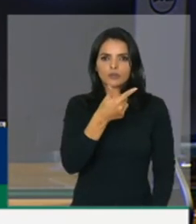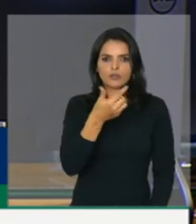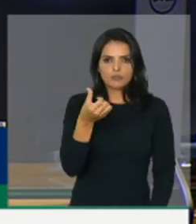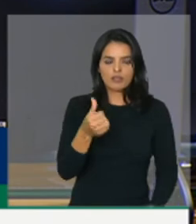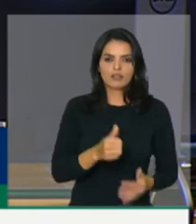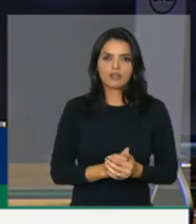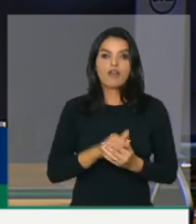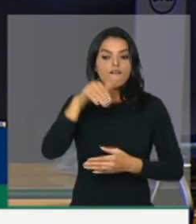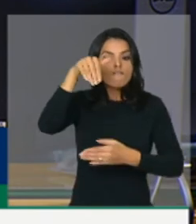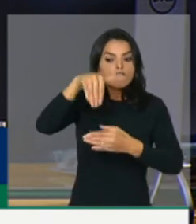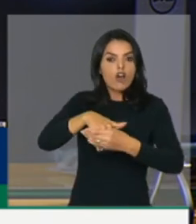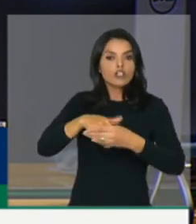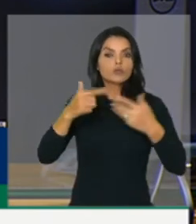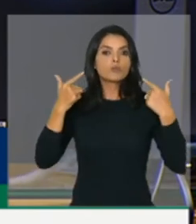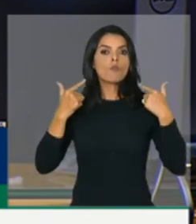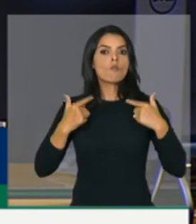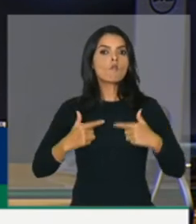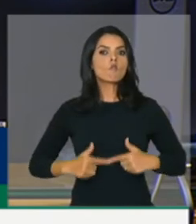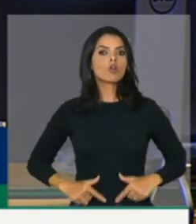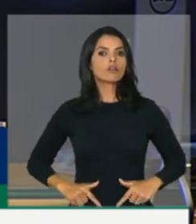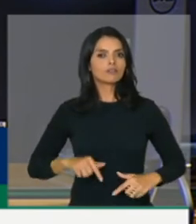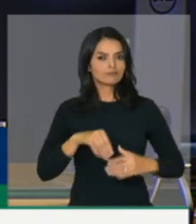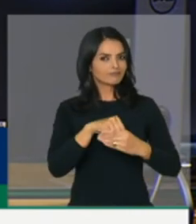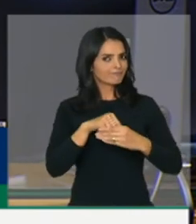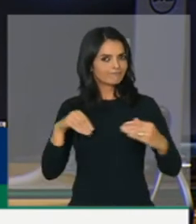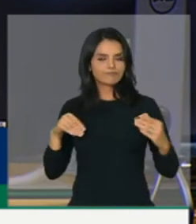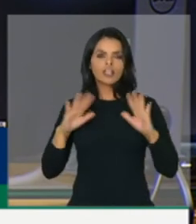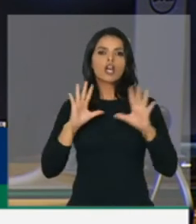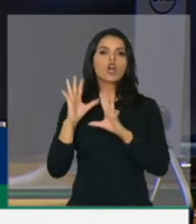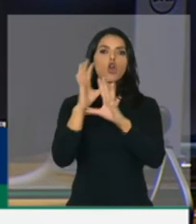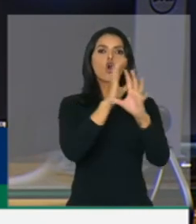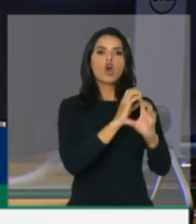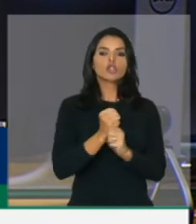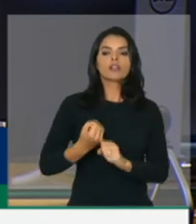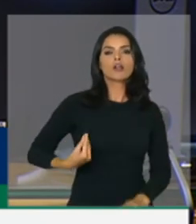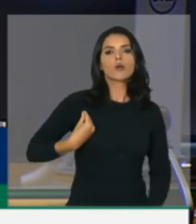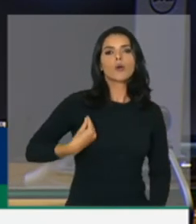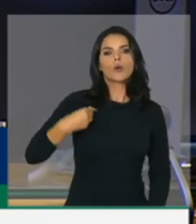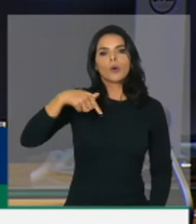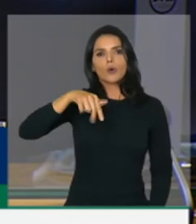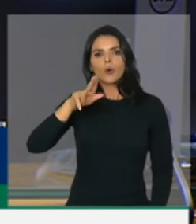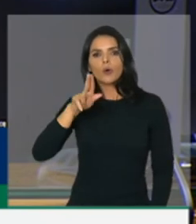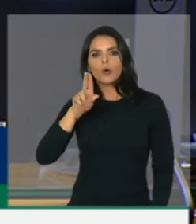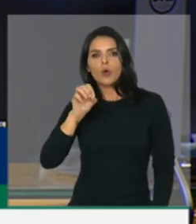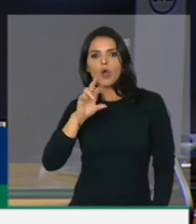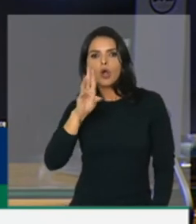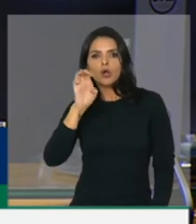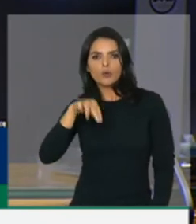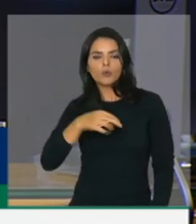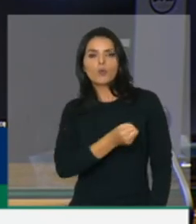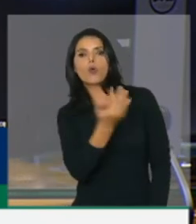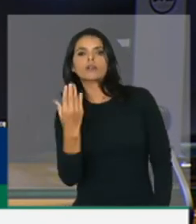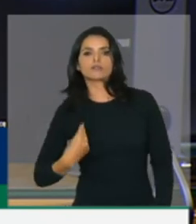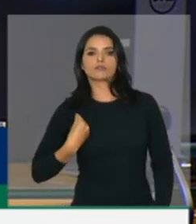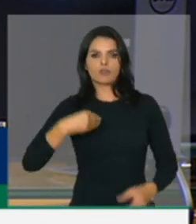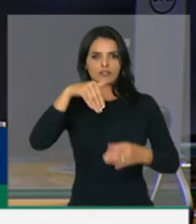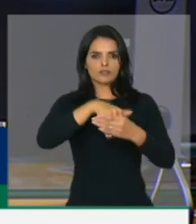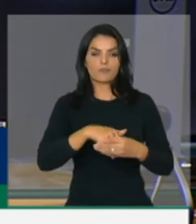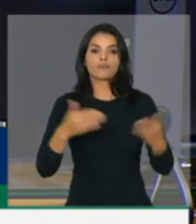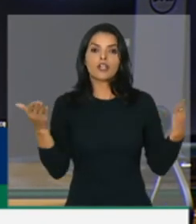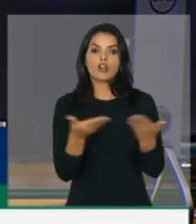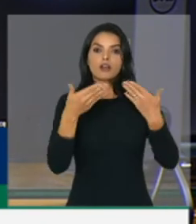voto abstenção conta para efeito do quórum de deliberação. Em